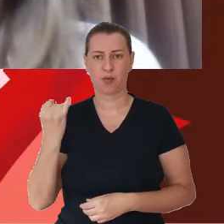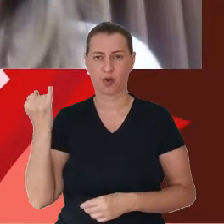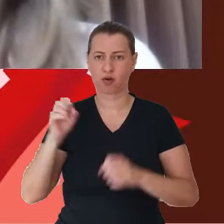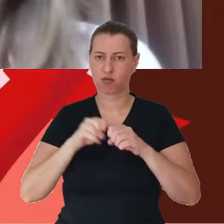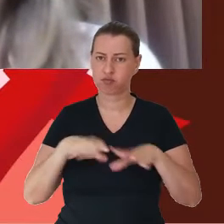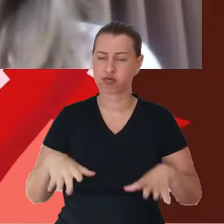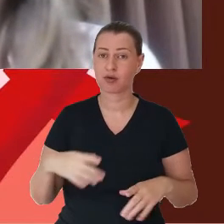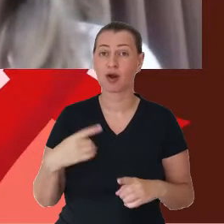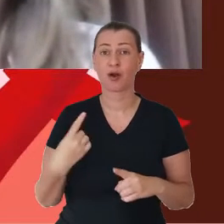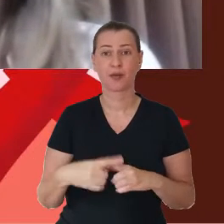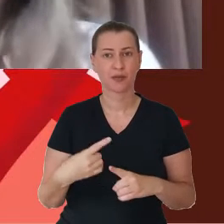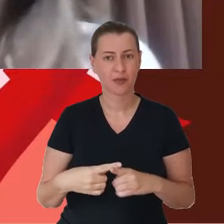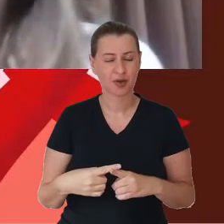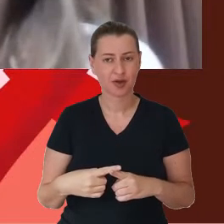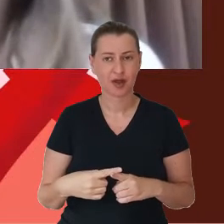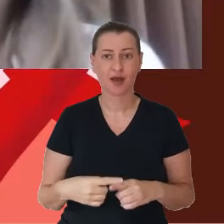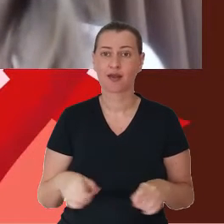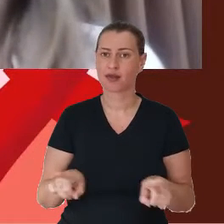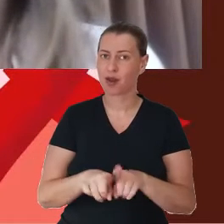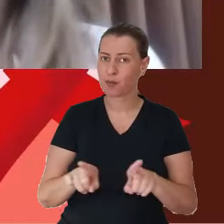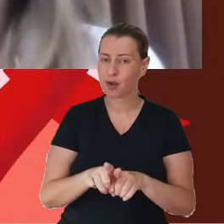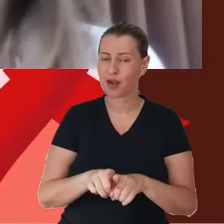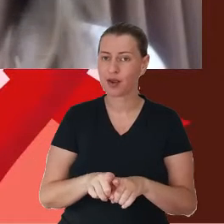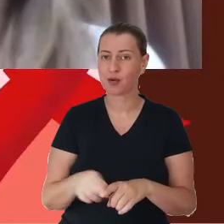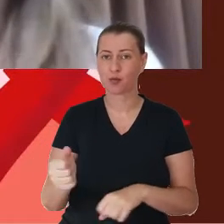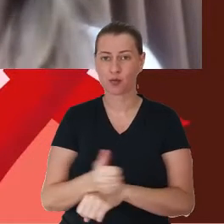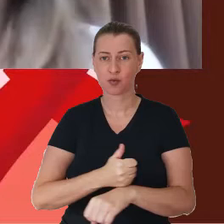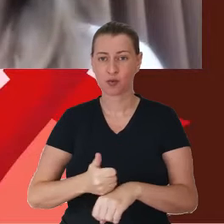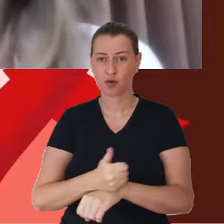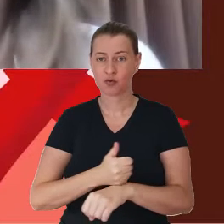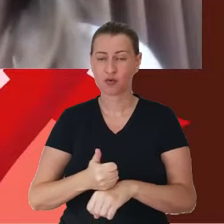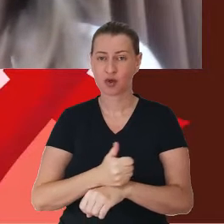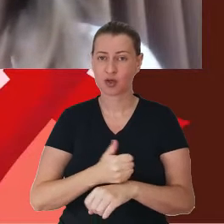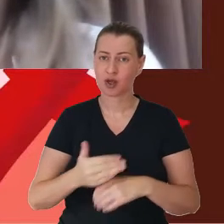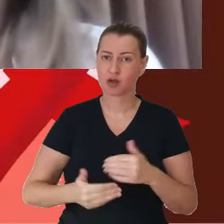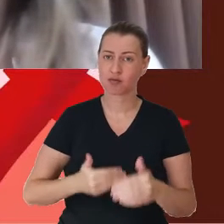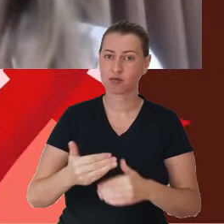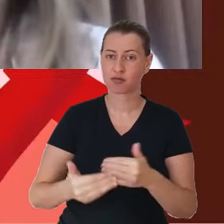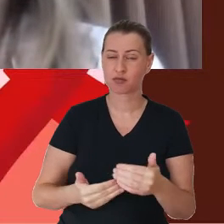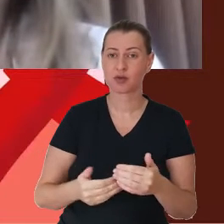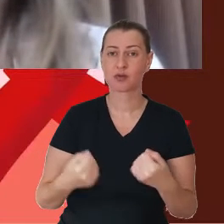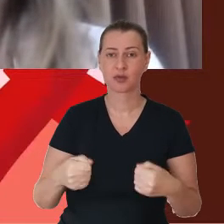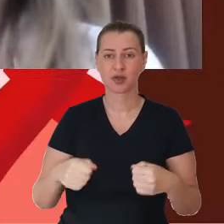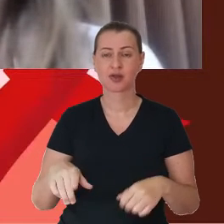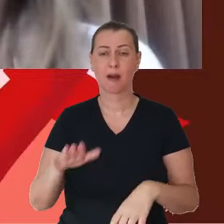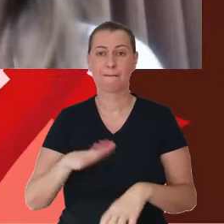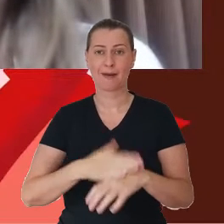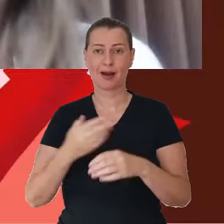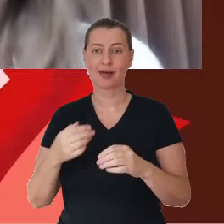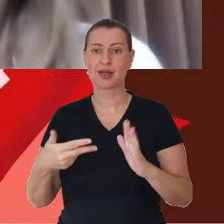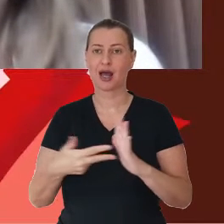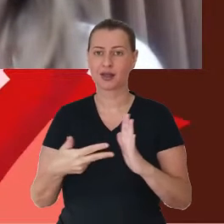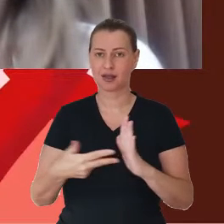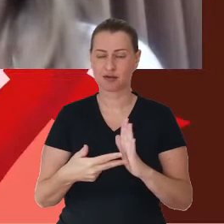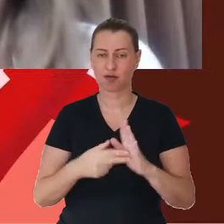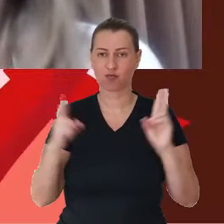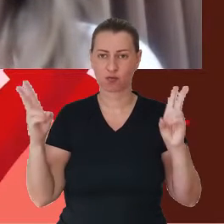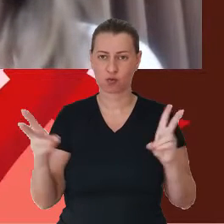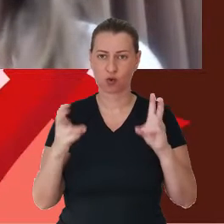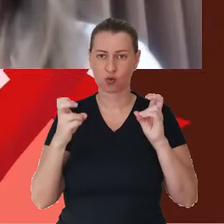profissionais que espera-se que venham mais sensíveis e mais atentos ao tema. Com